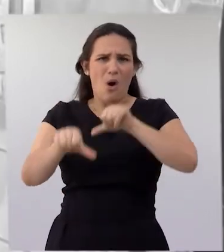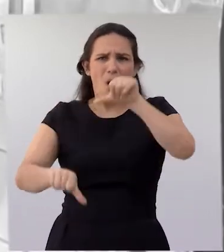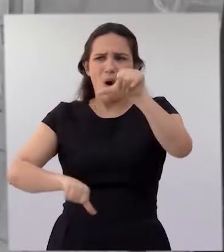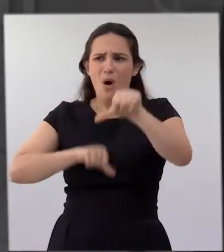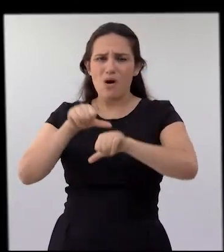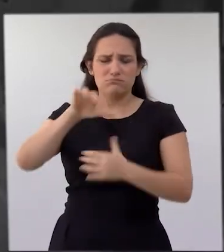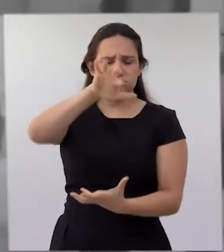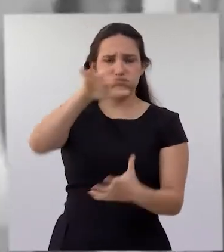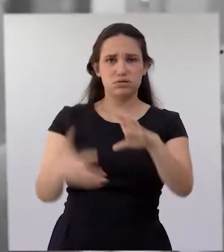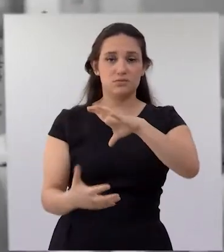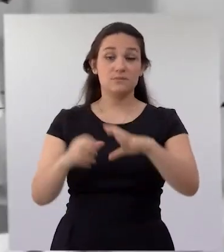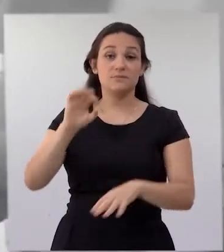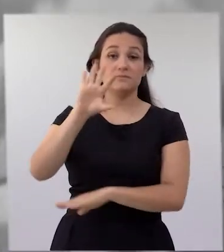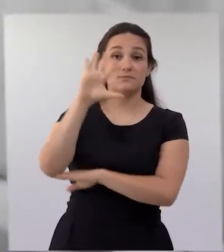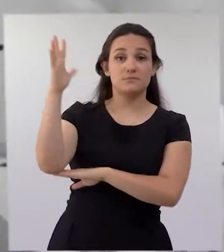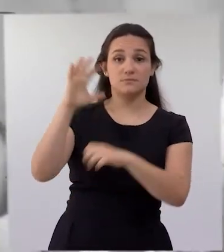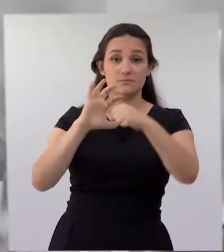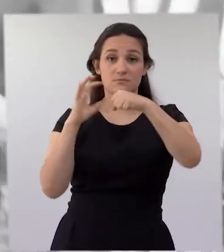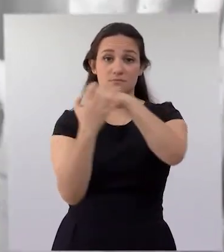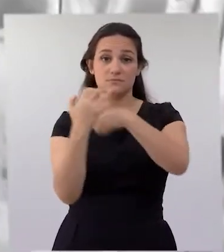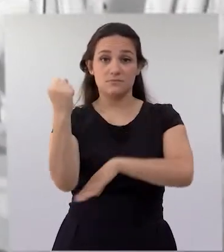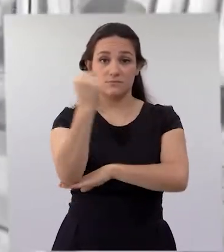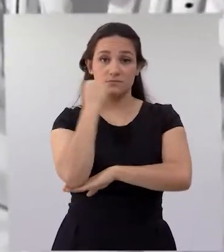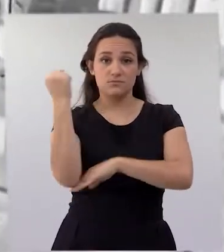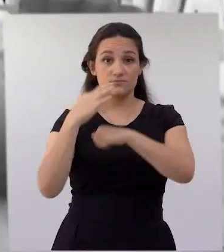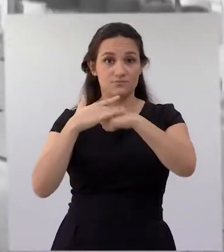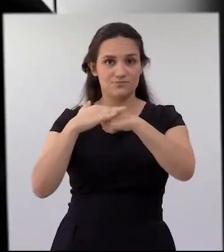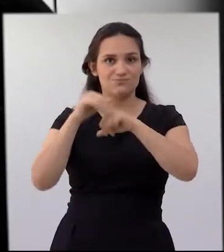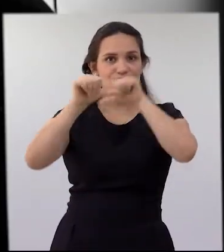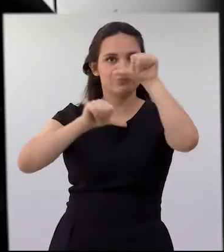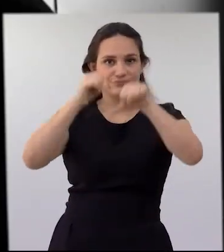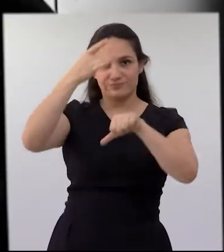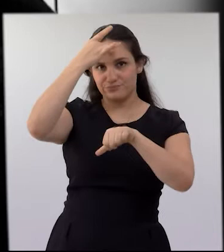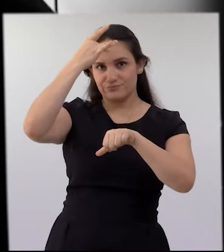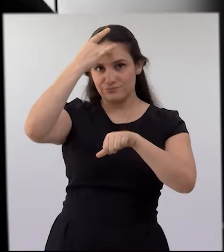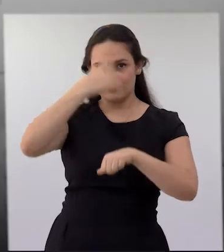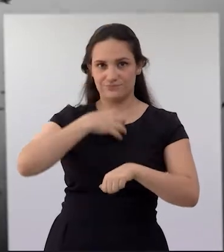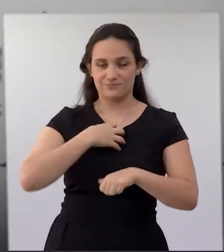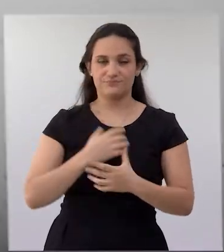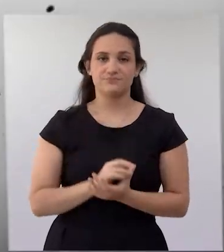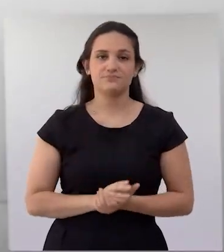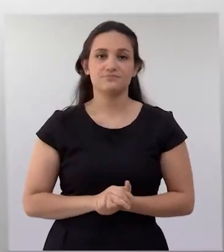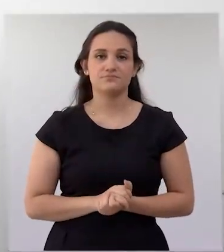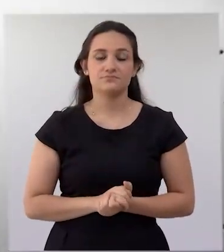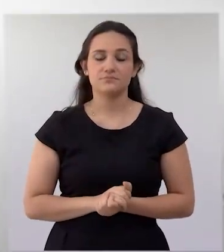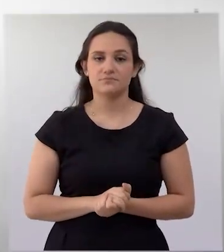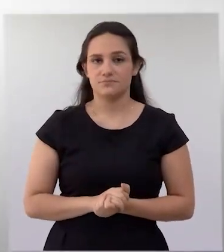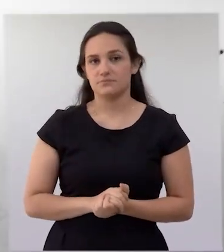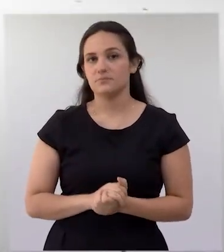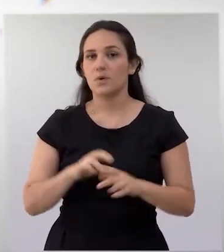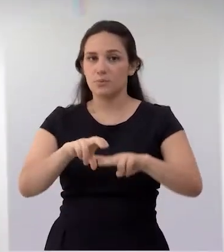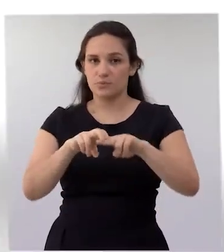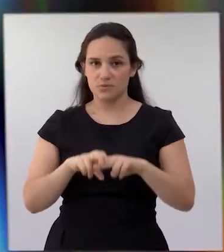as transformações bruscas causadas pela pandemia estão impactando a saúde mental.